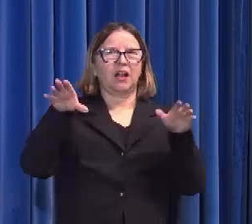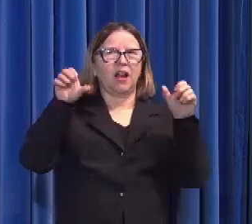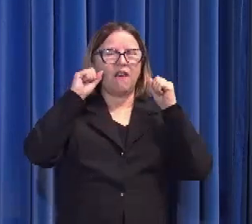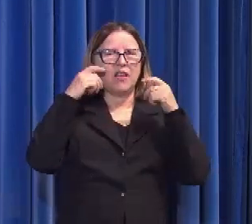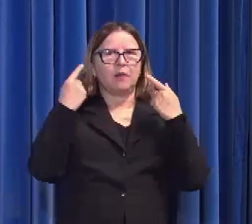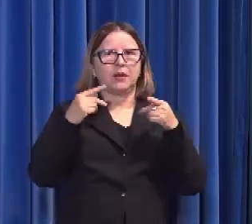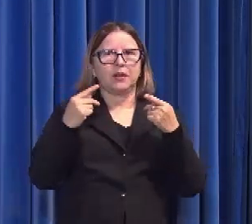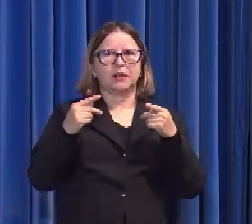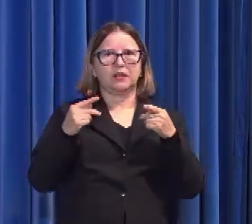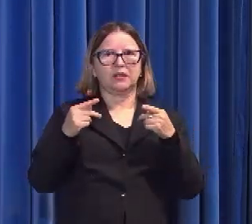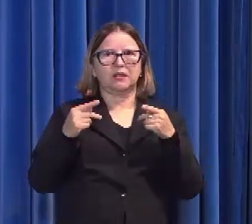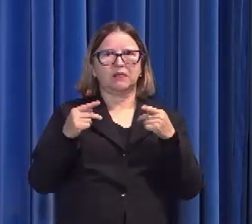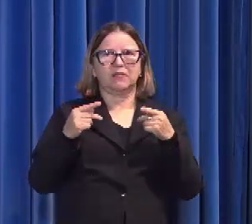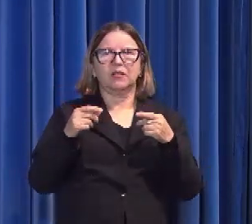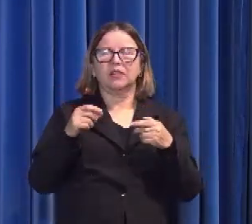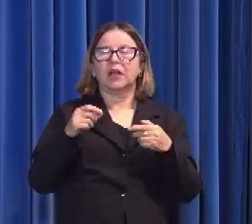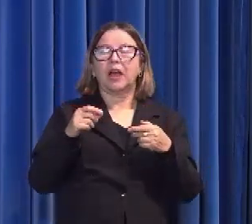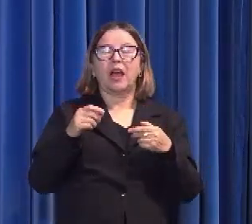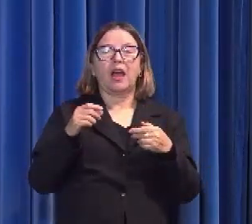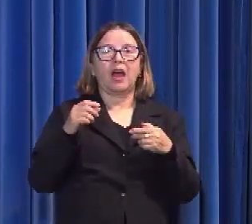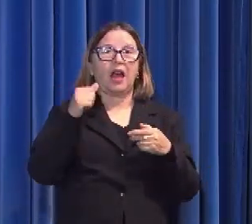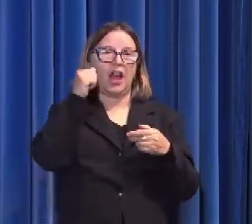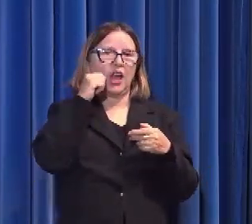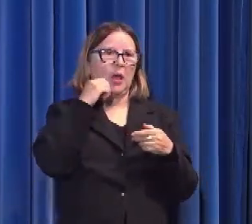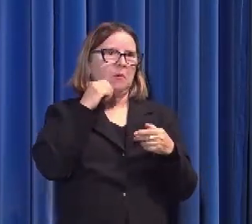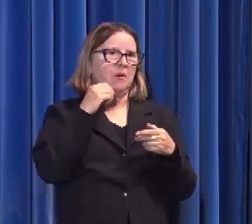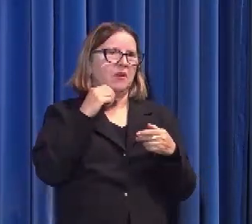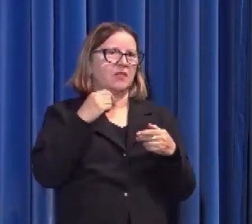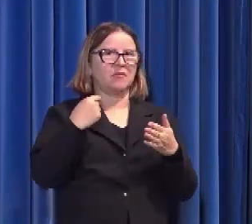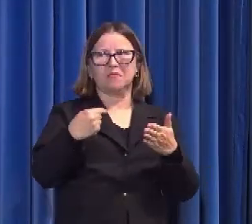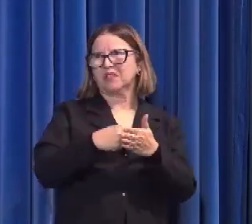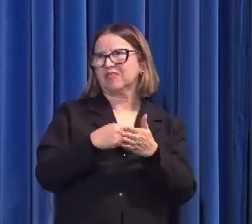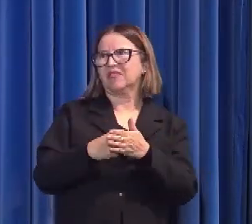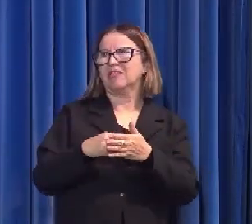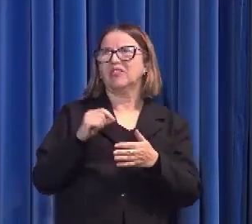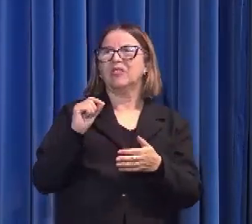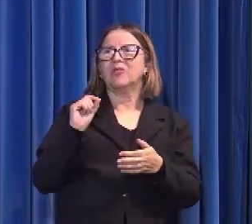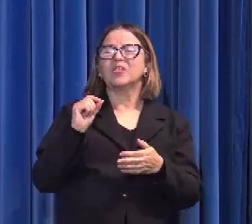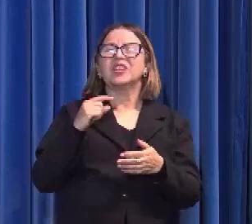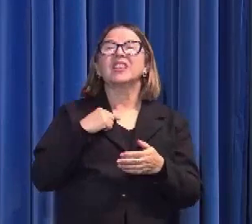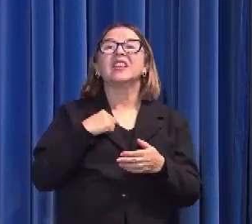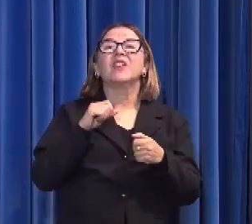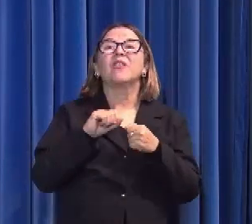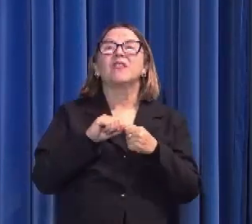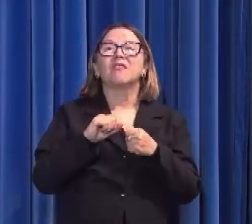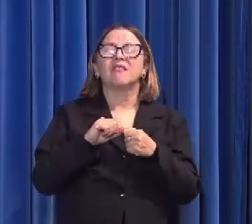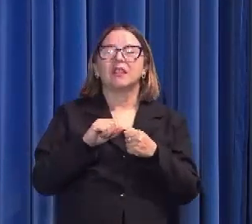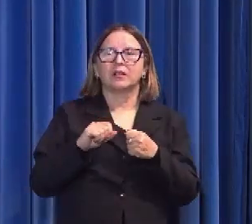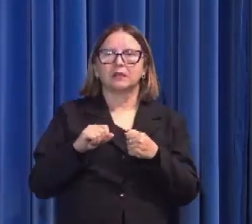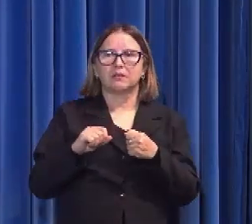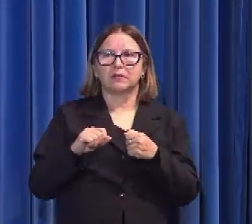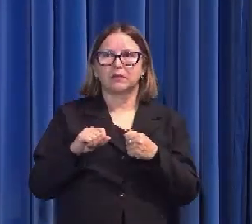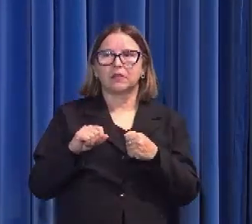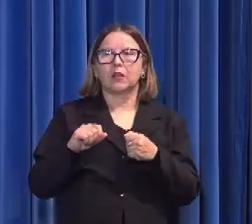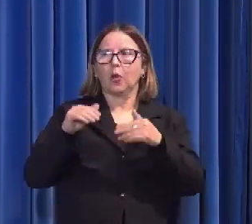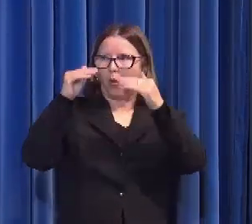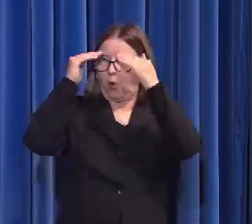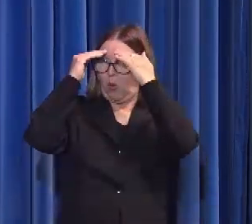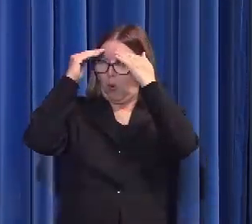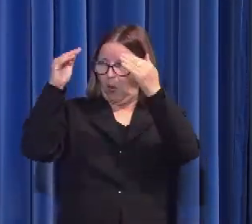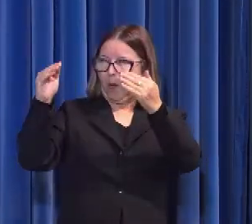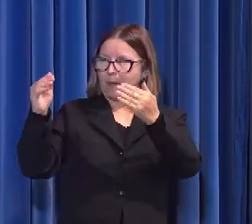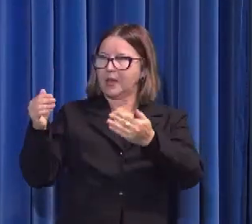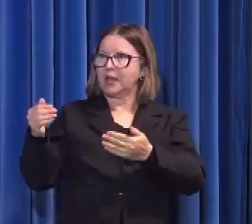fico em casa mas ele não ele não sabe mas Deus sabe e Deus disse